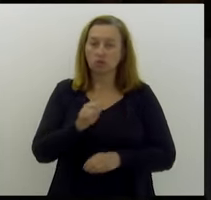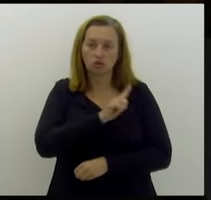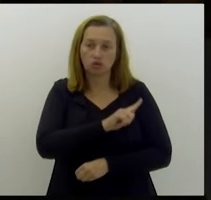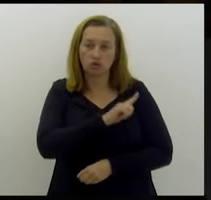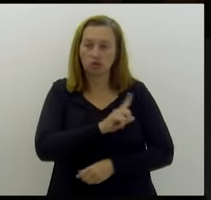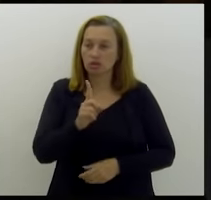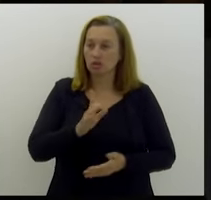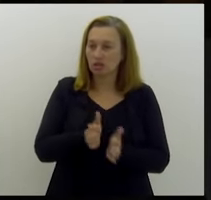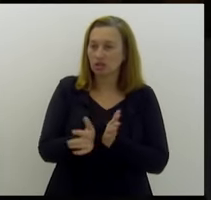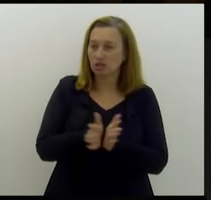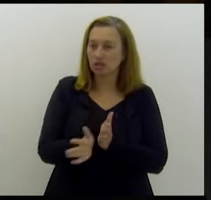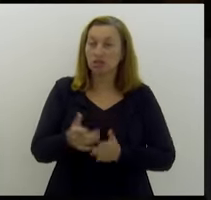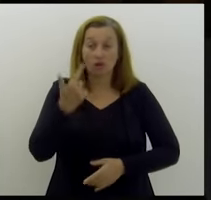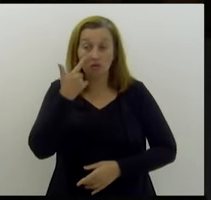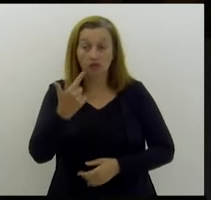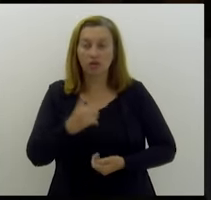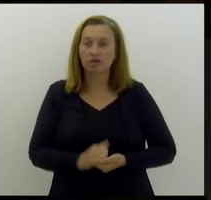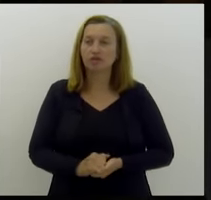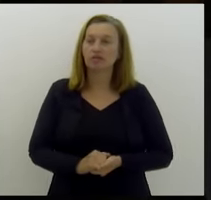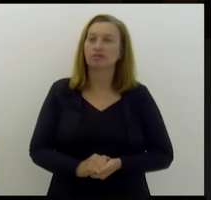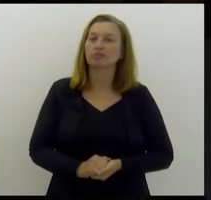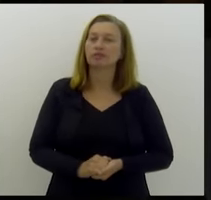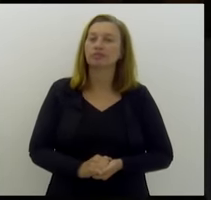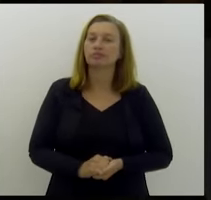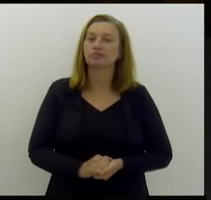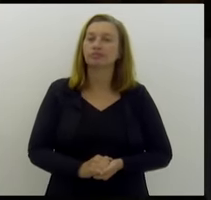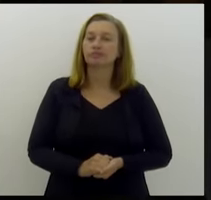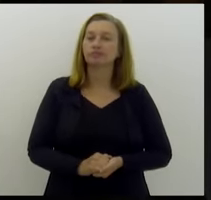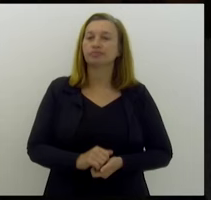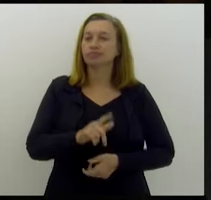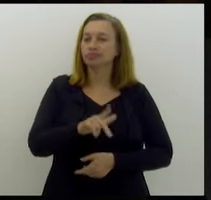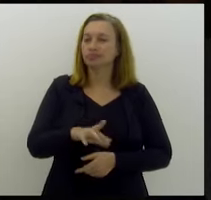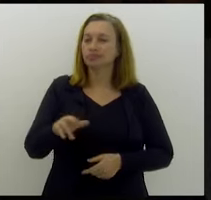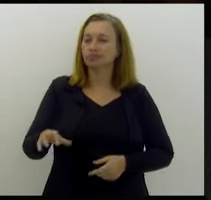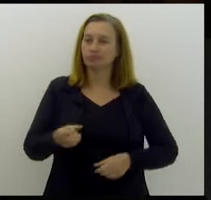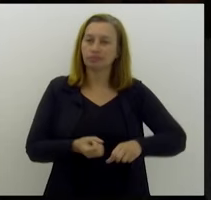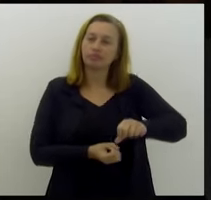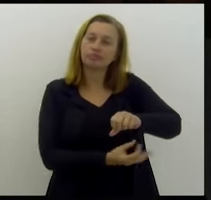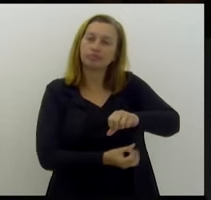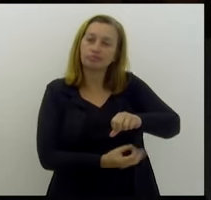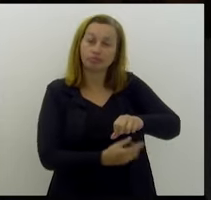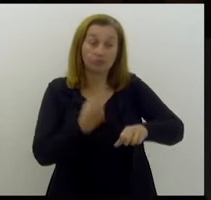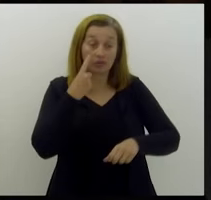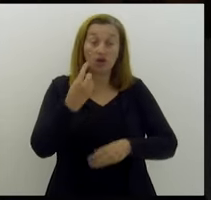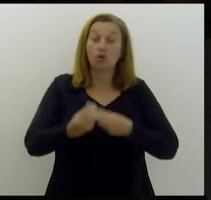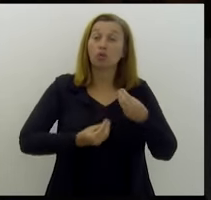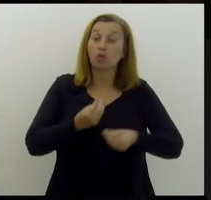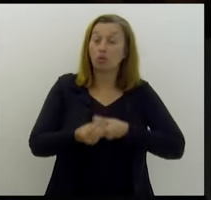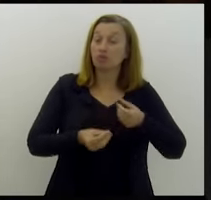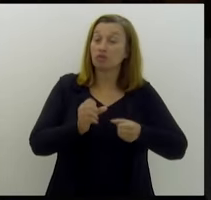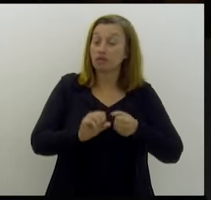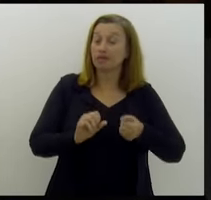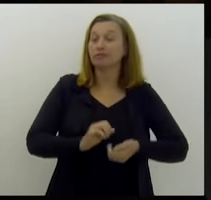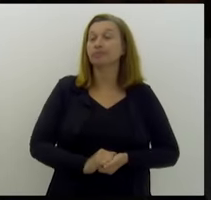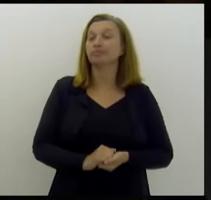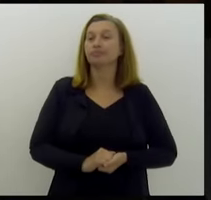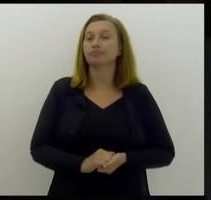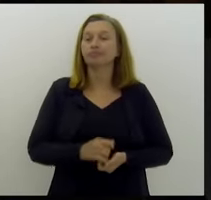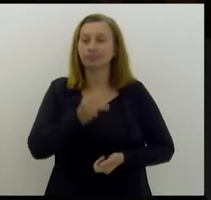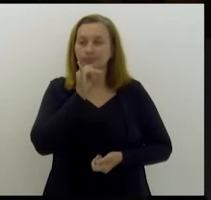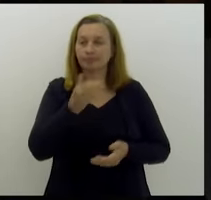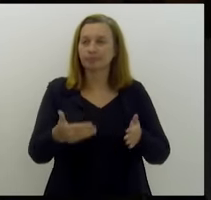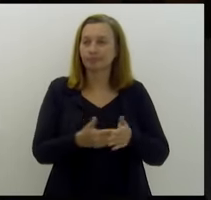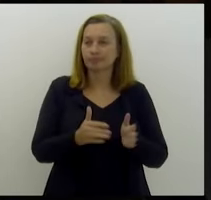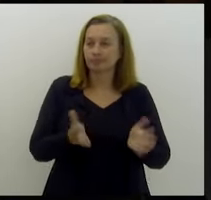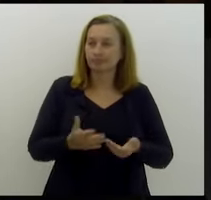aí é só a gente olhar a execução orçamentária dos diferentes Fundos e a gente vai ver como isso já feito na maioria dos casos por exemplo até